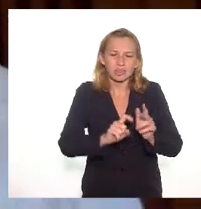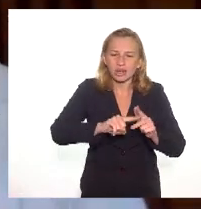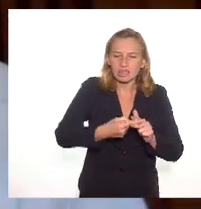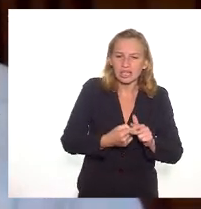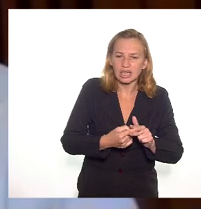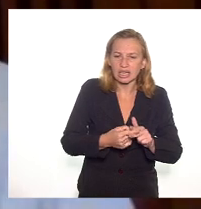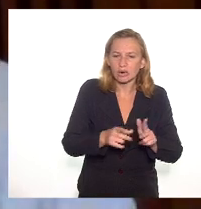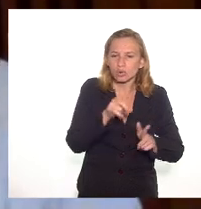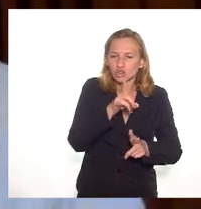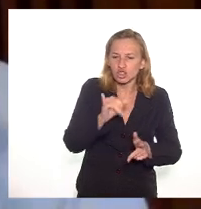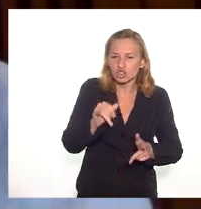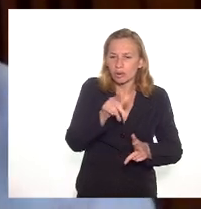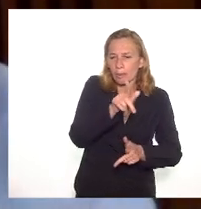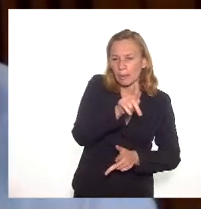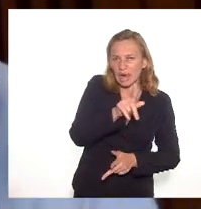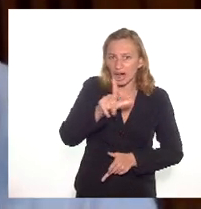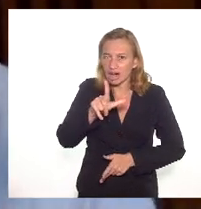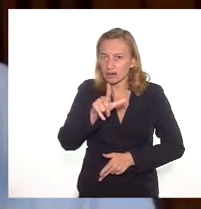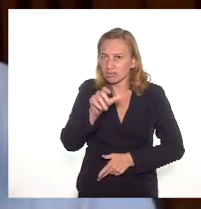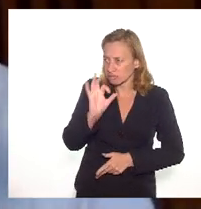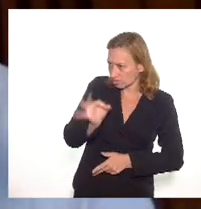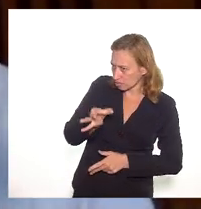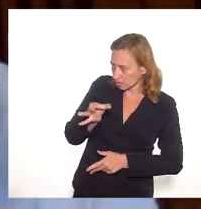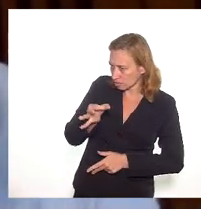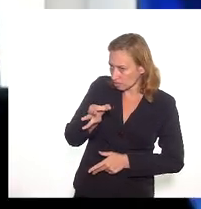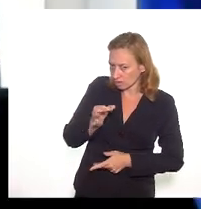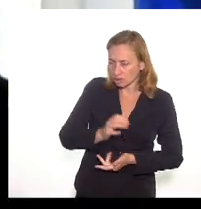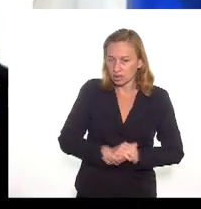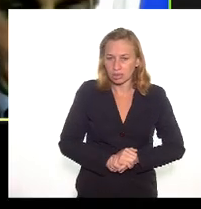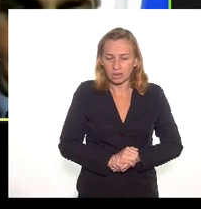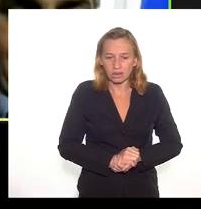do PL, né?